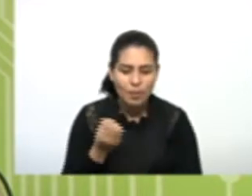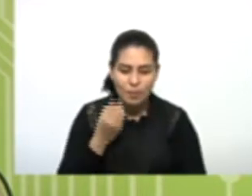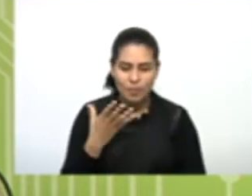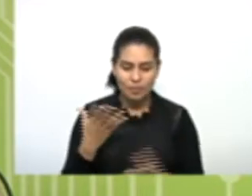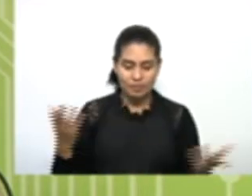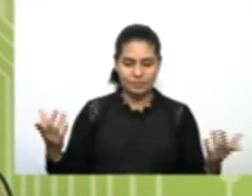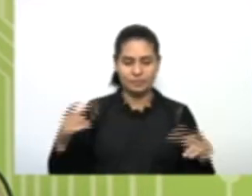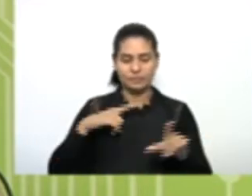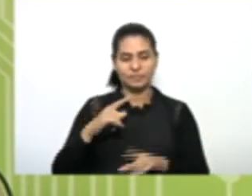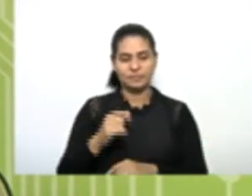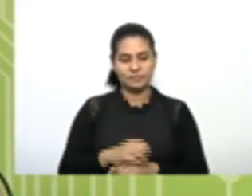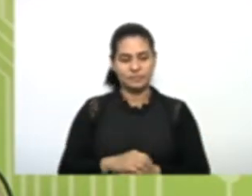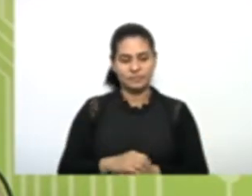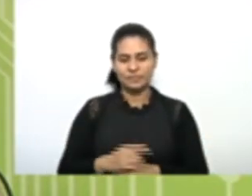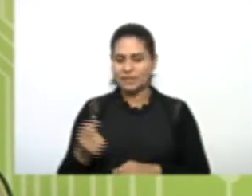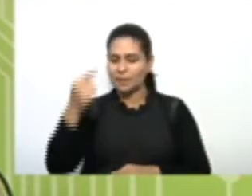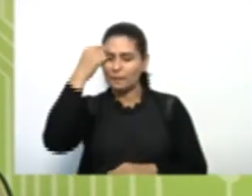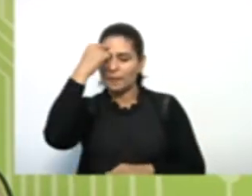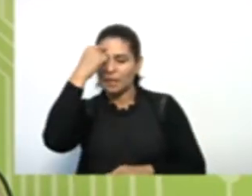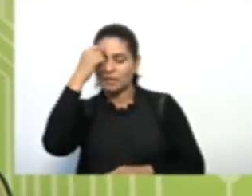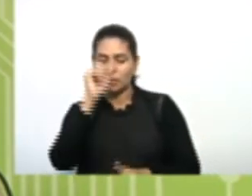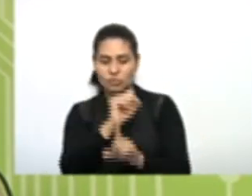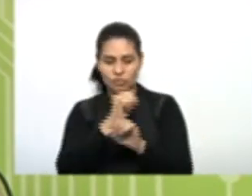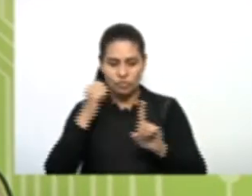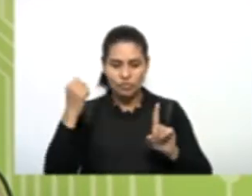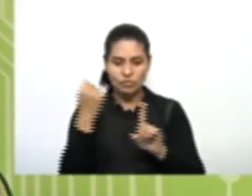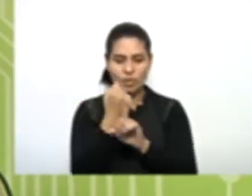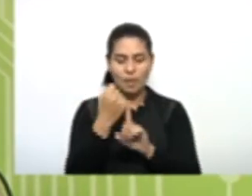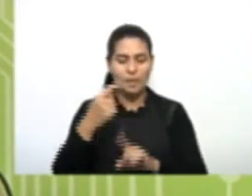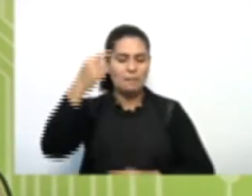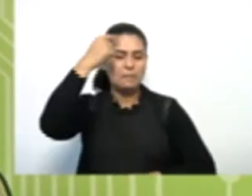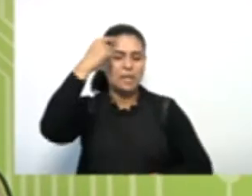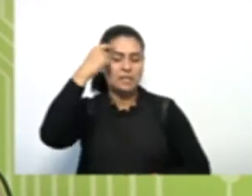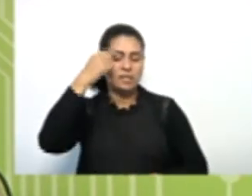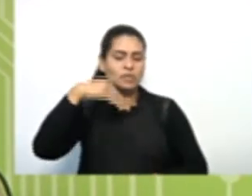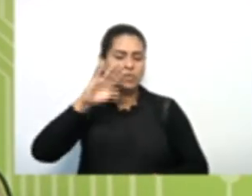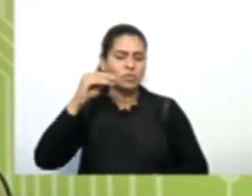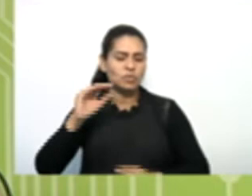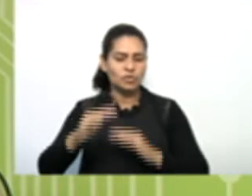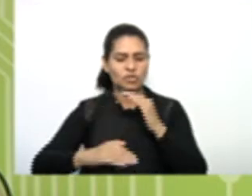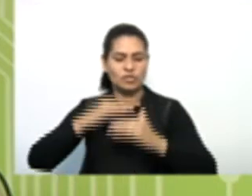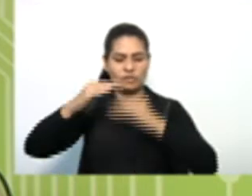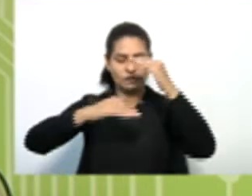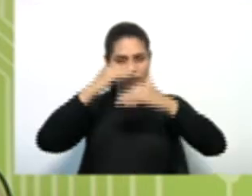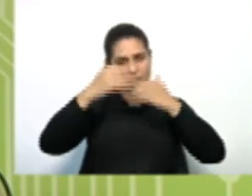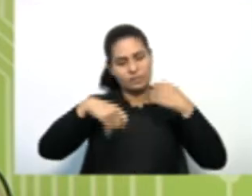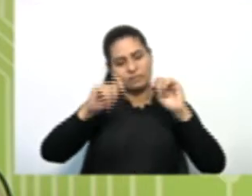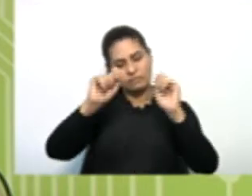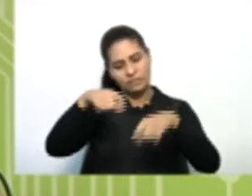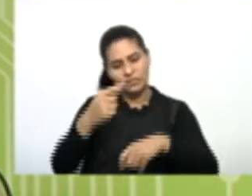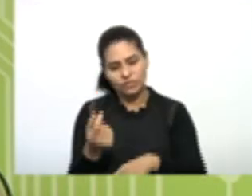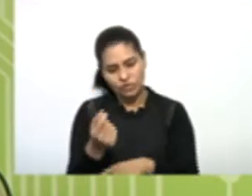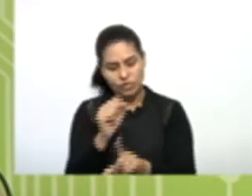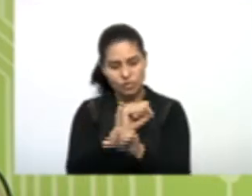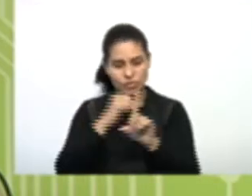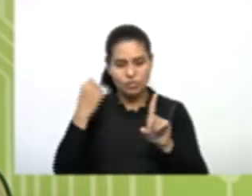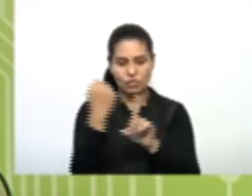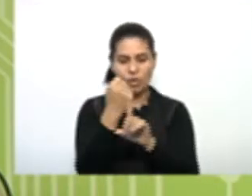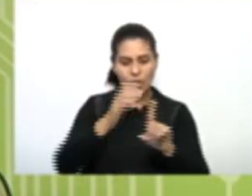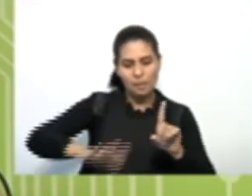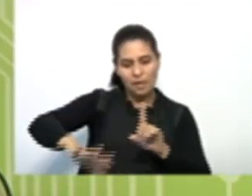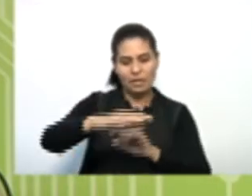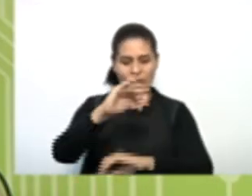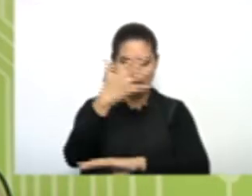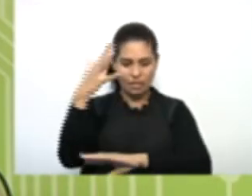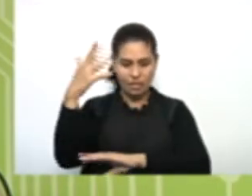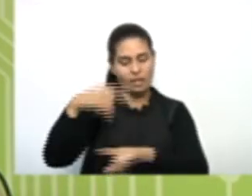ser realizado de forma pensando no social, pensando naqueles aspectos de desenvolvimento econômico, social,